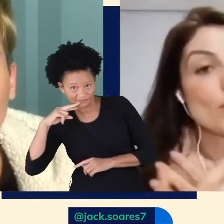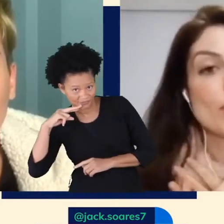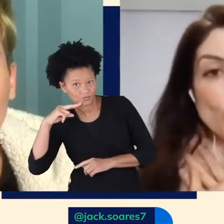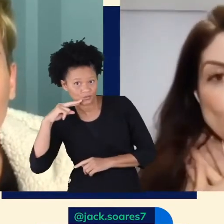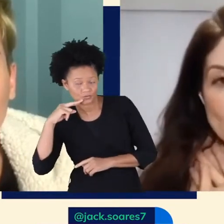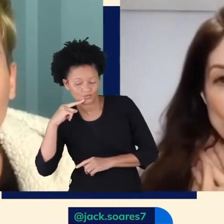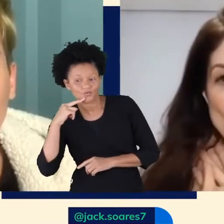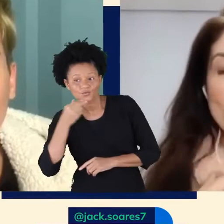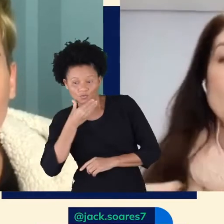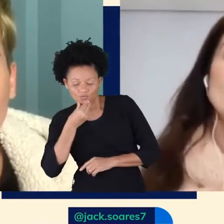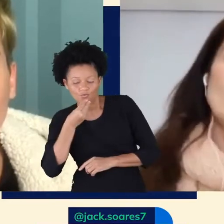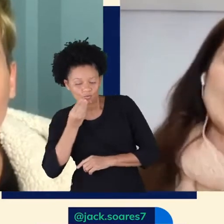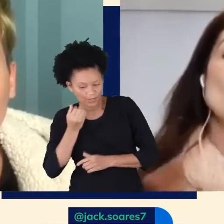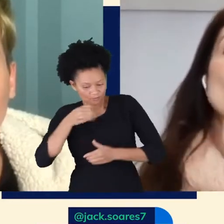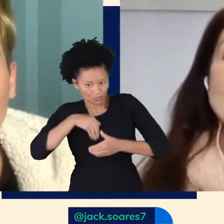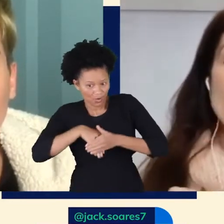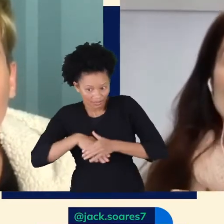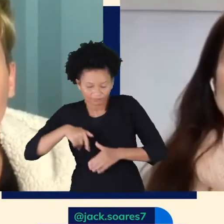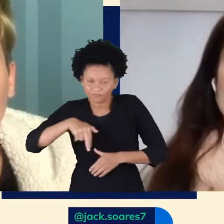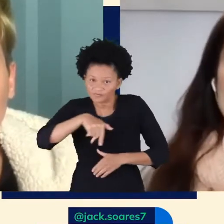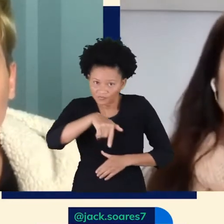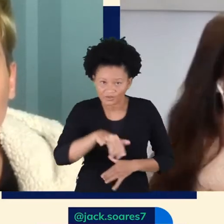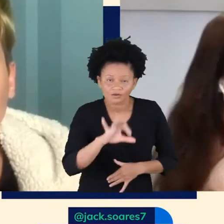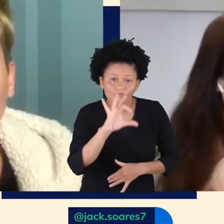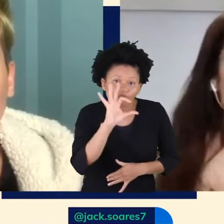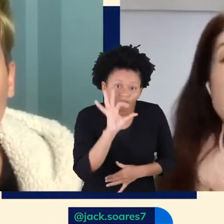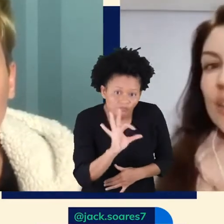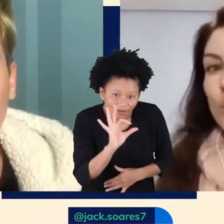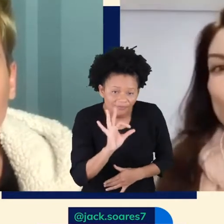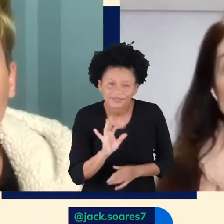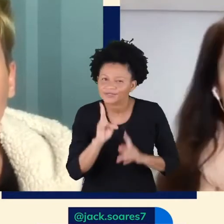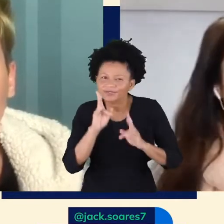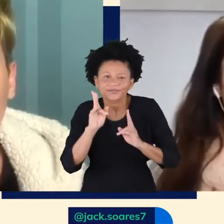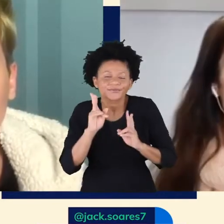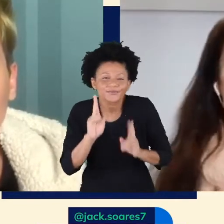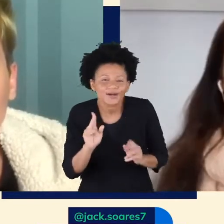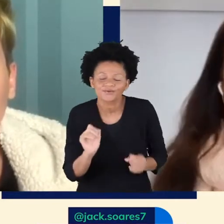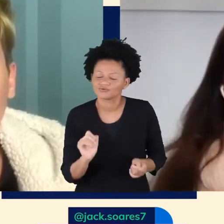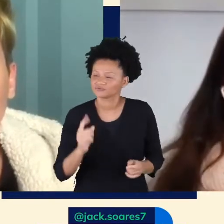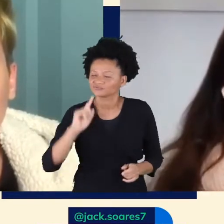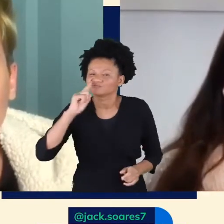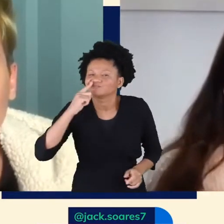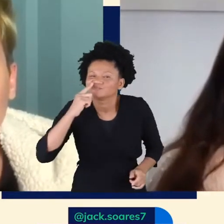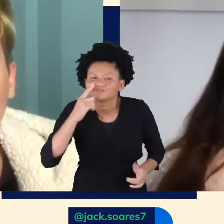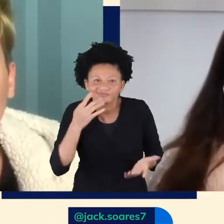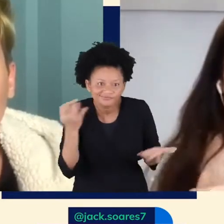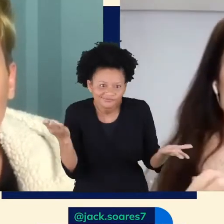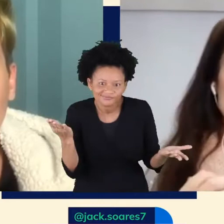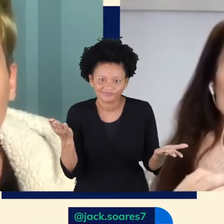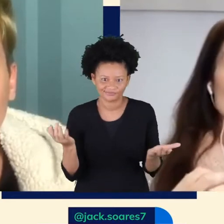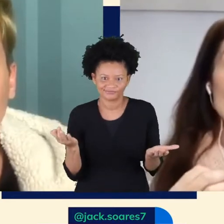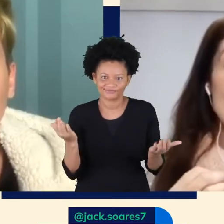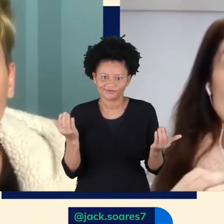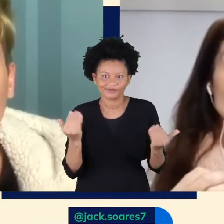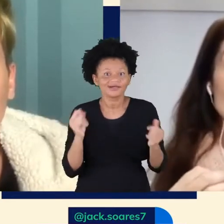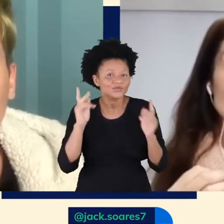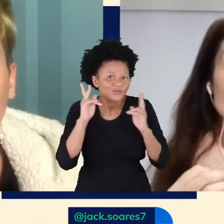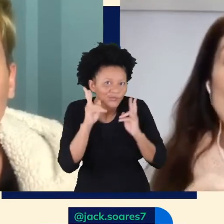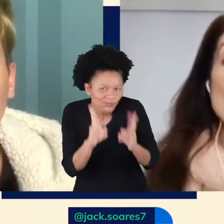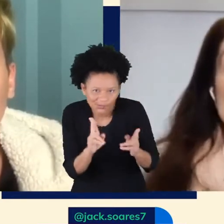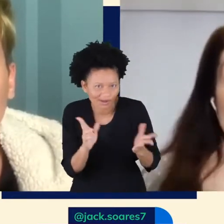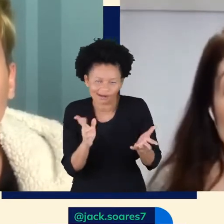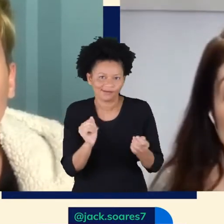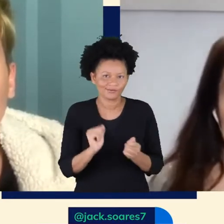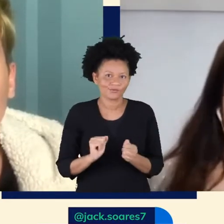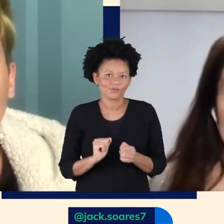cueca e é uma coisa muito íntima, é lá no banheiro, tá? Aqui é sala de estar, tá todo mundo vendo. Assim como a gente não cutuca o nariz, né?